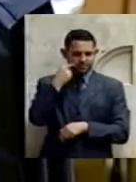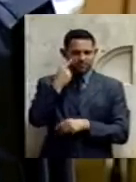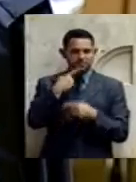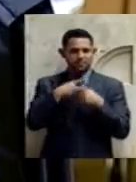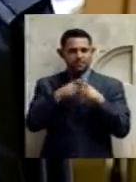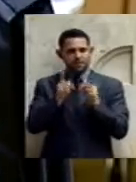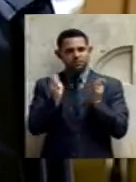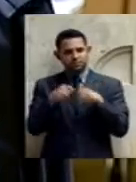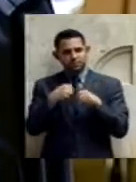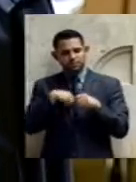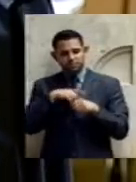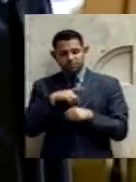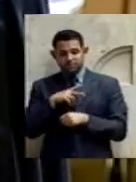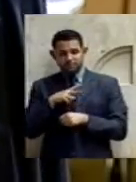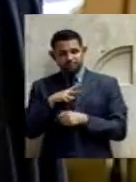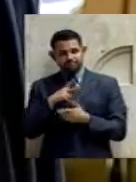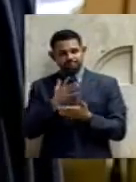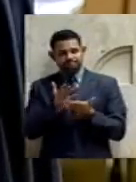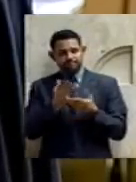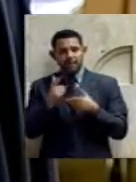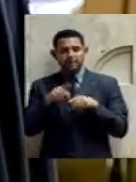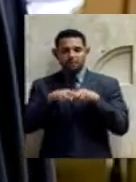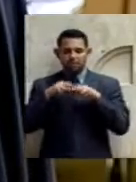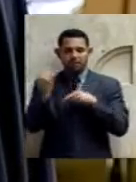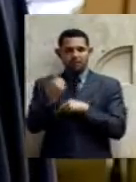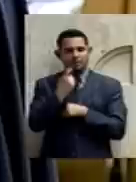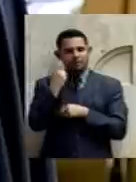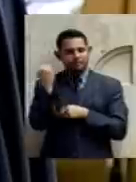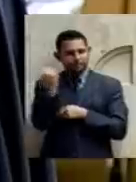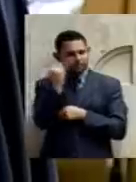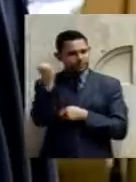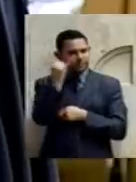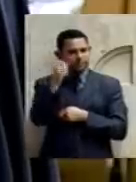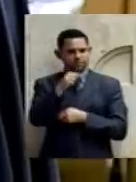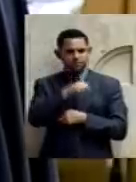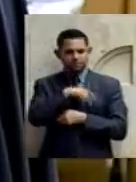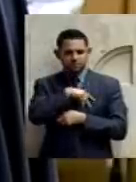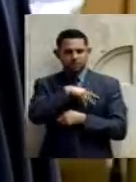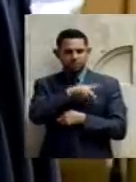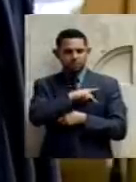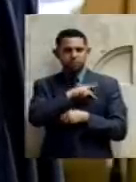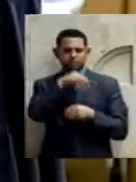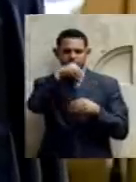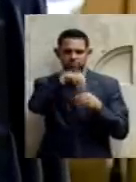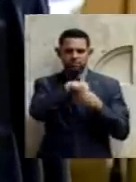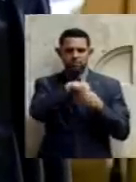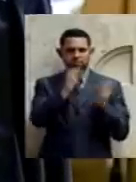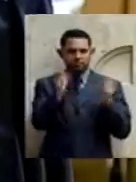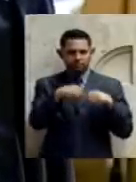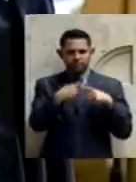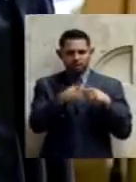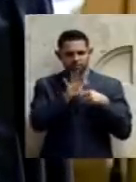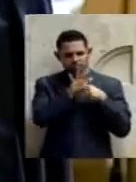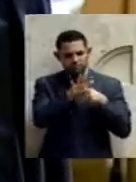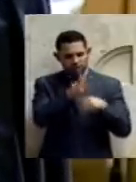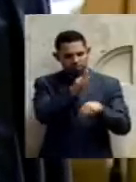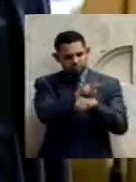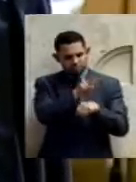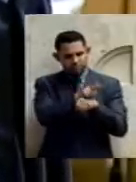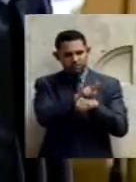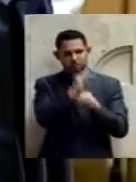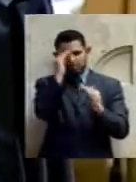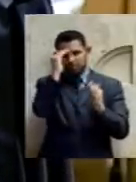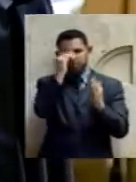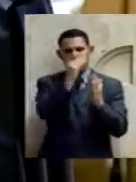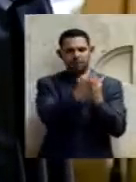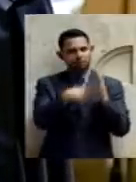vista dos vencimentos, e a importância do Ministério Público, essencial para ativar a jurisdição na defesa da lei